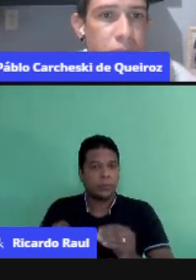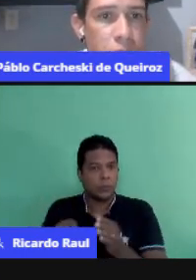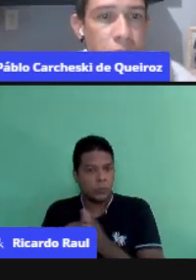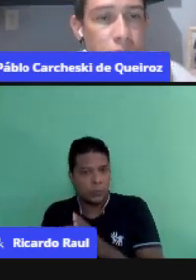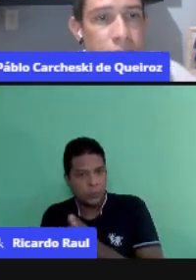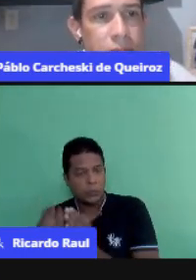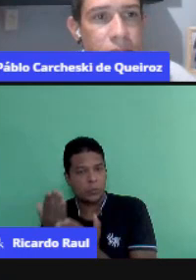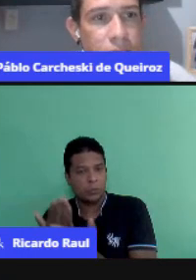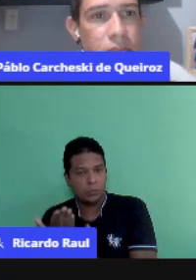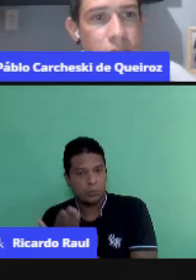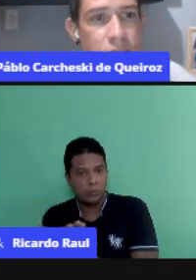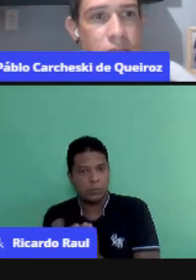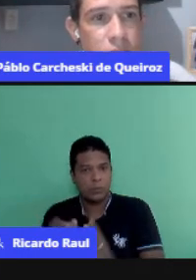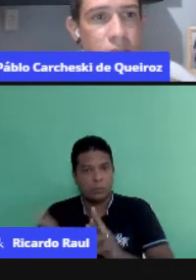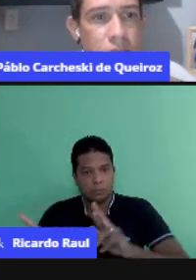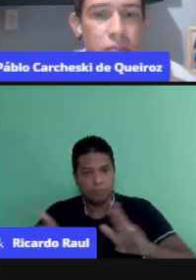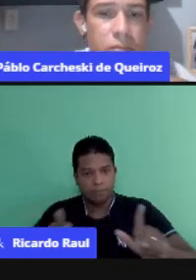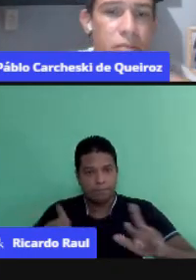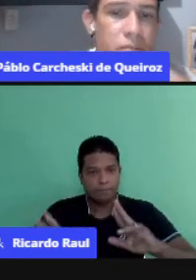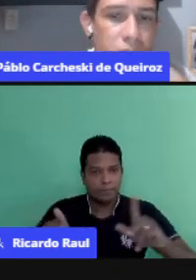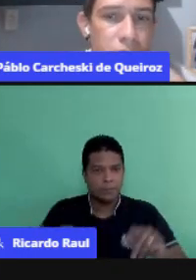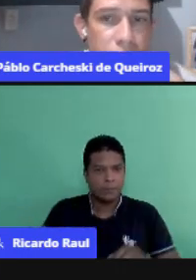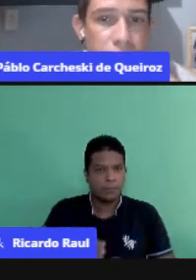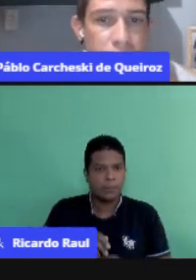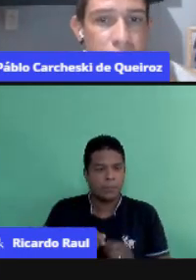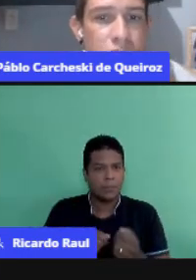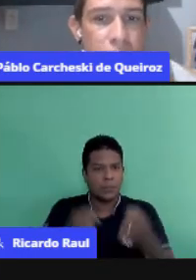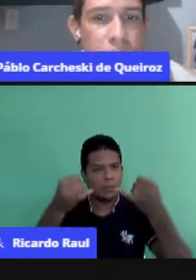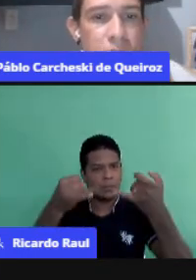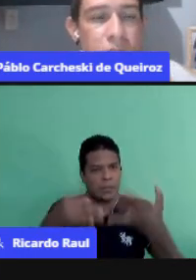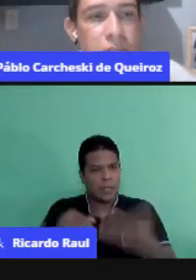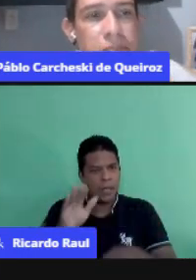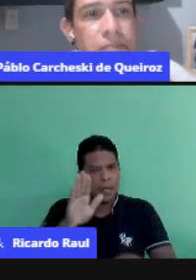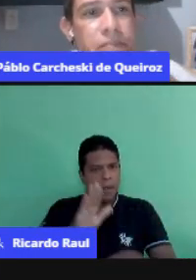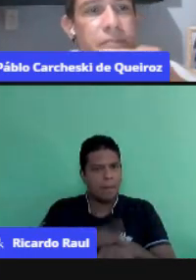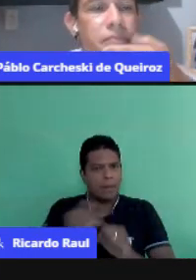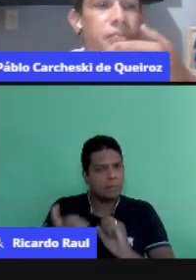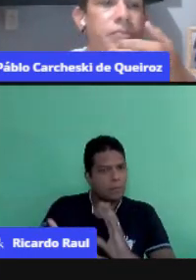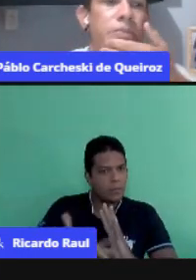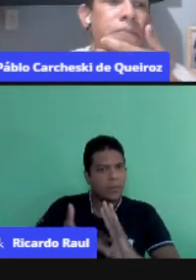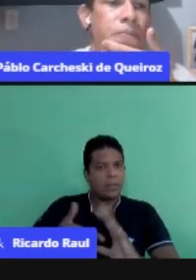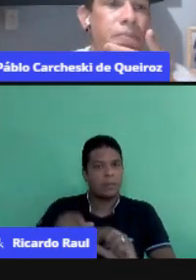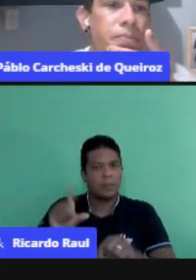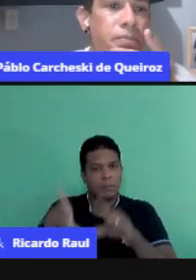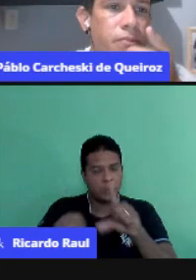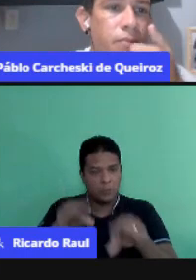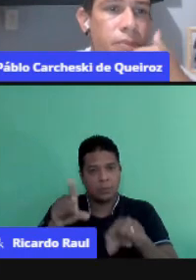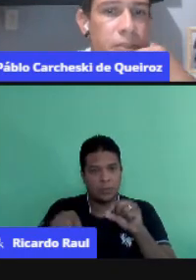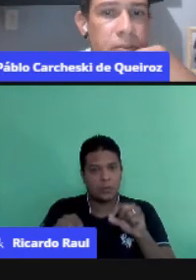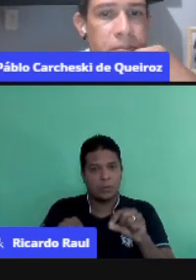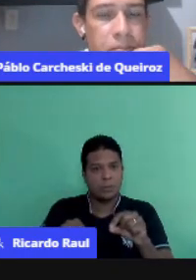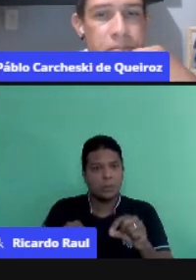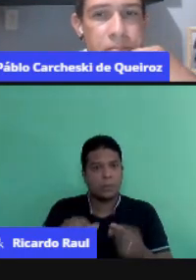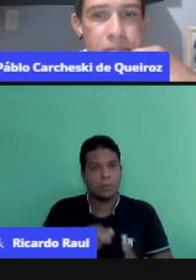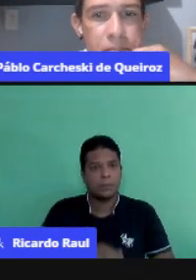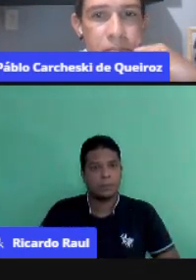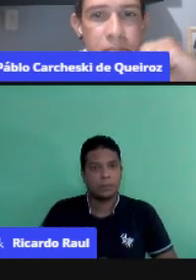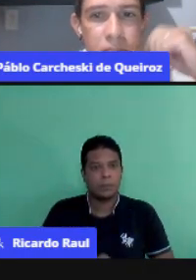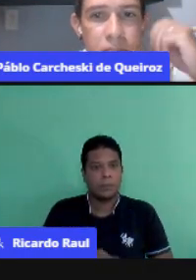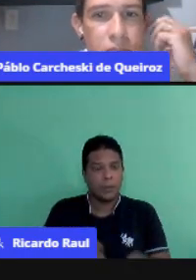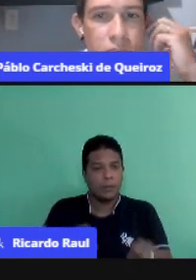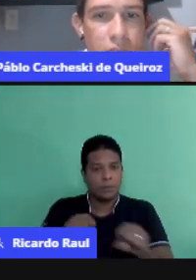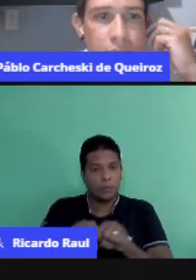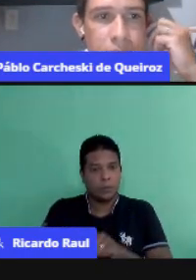essa variação. Poderia falar um pouco mais de outras habilidades que nós selecionamos aí para que seja comentado nessa formação de